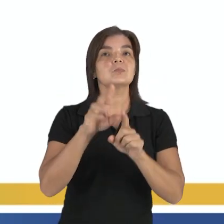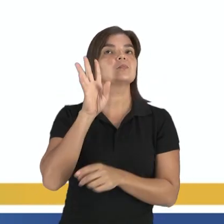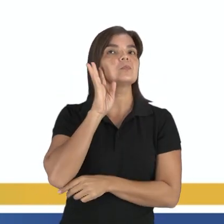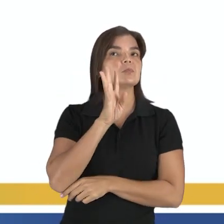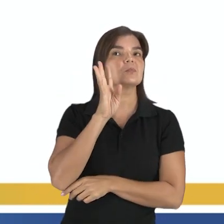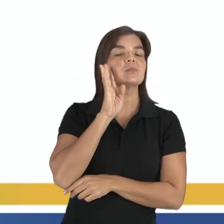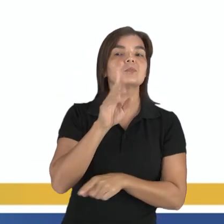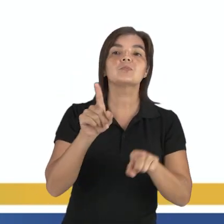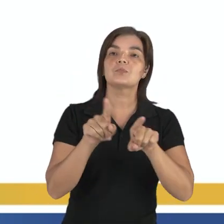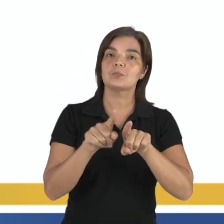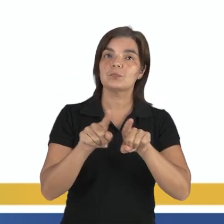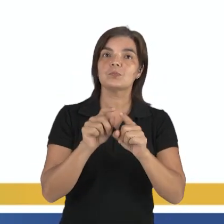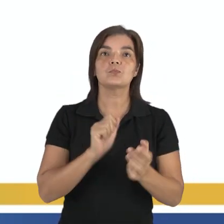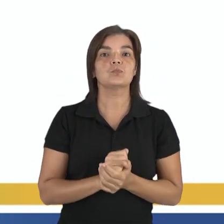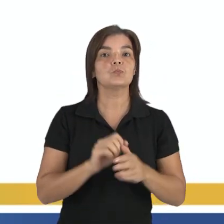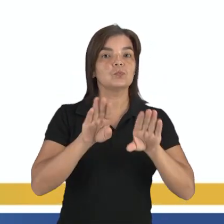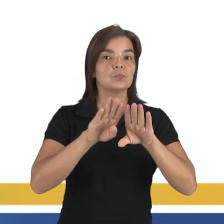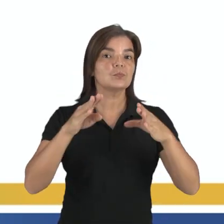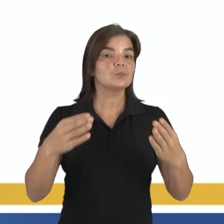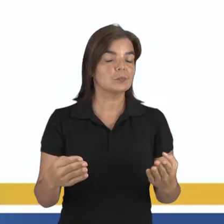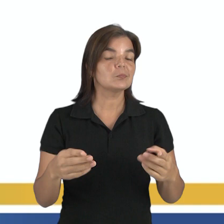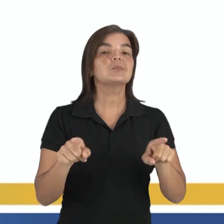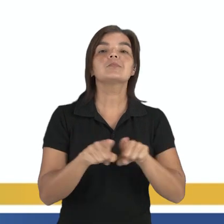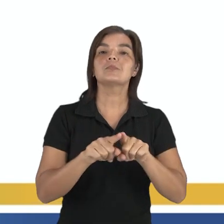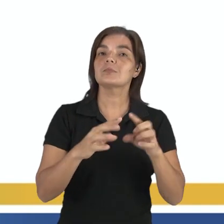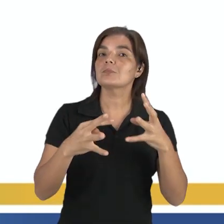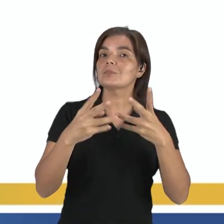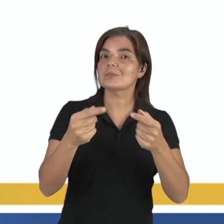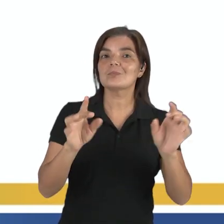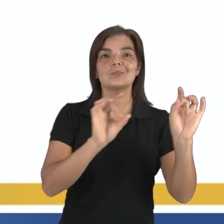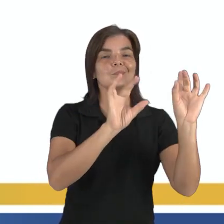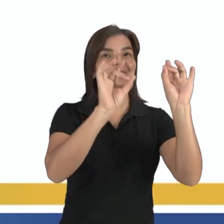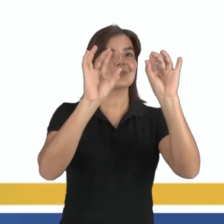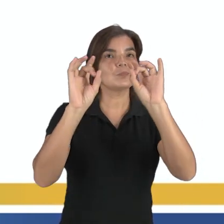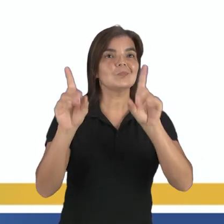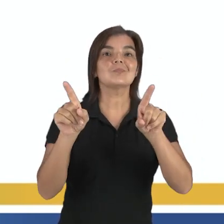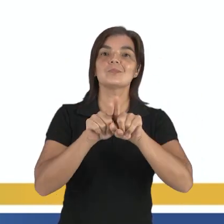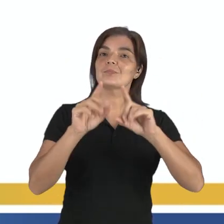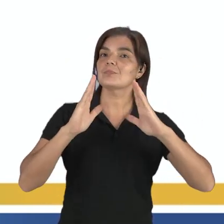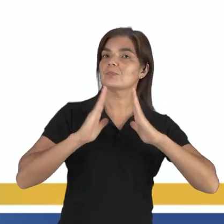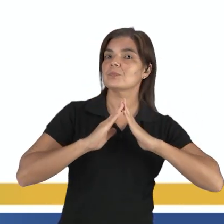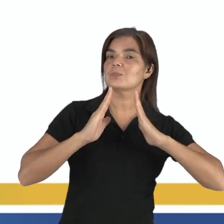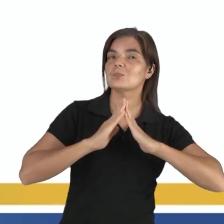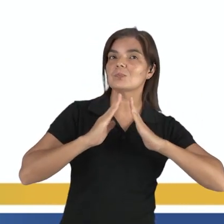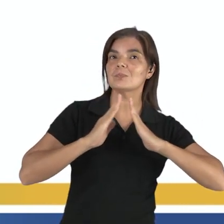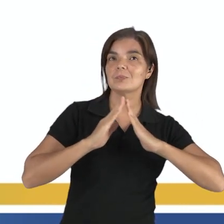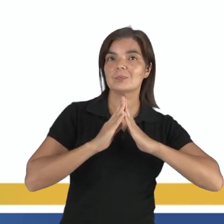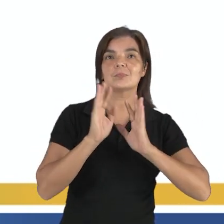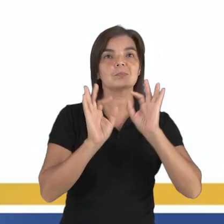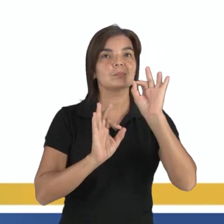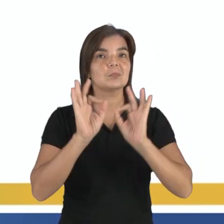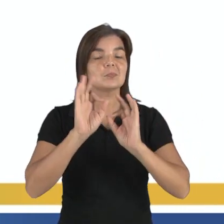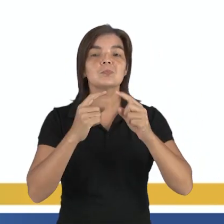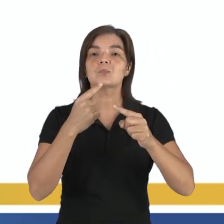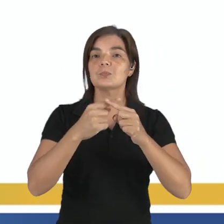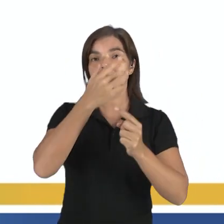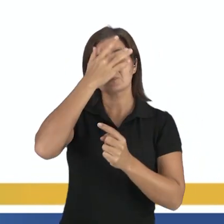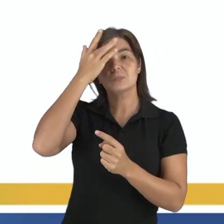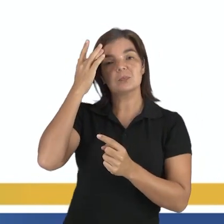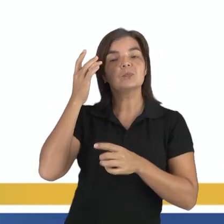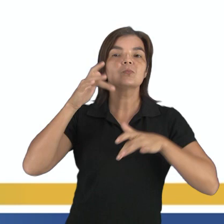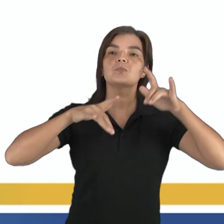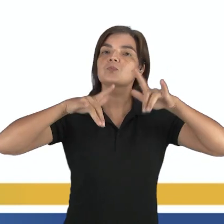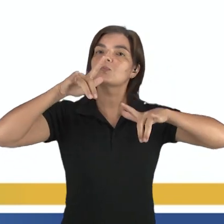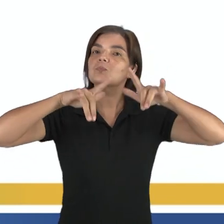bem legais. Só que o palco para esse teatro é todo especial. Eu tenho uma casinha que eu faço, porque a pessoa